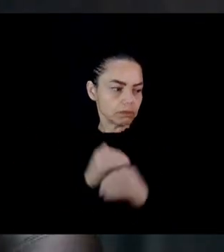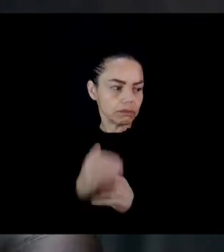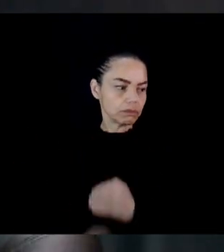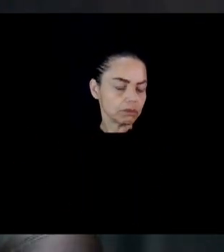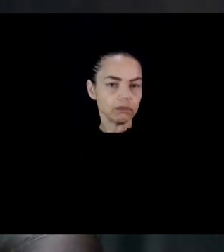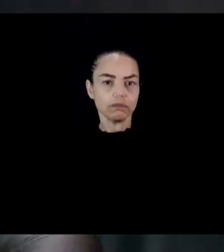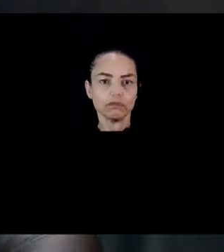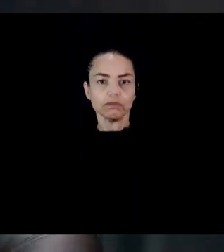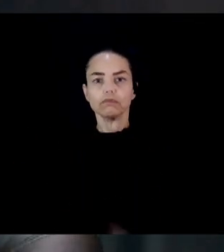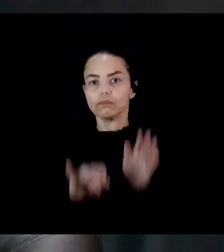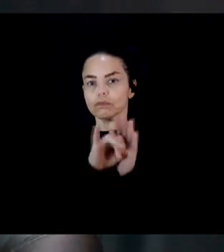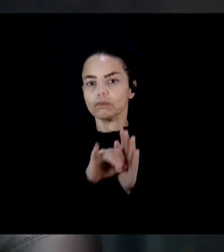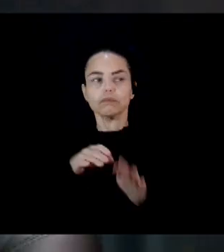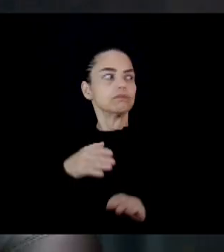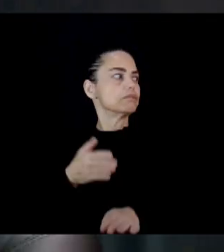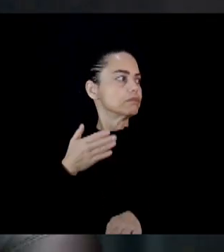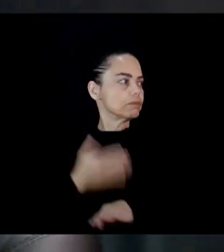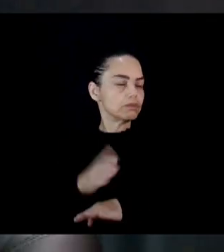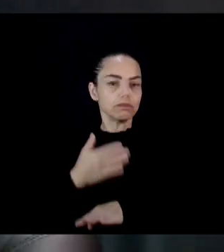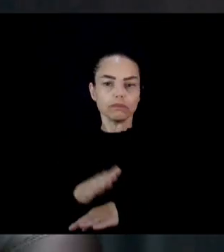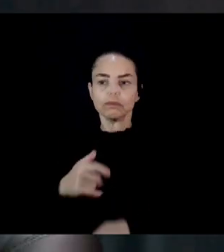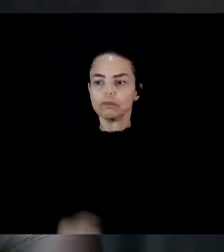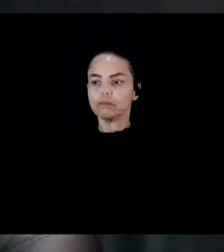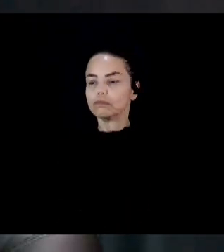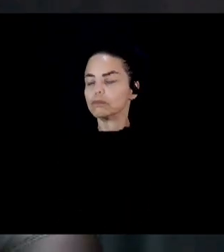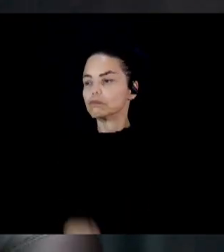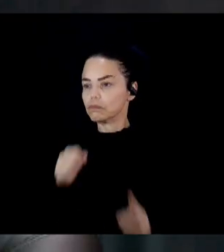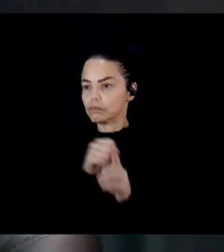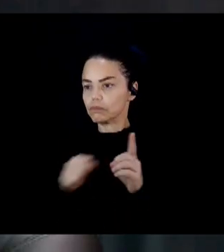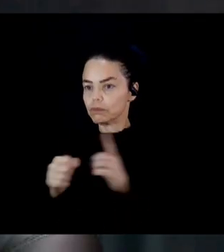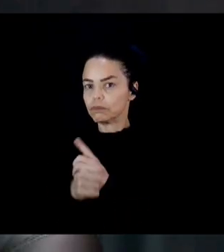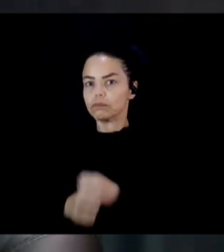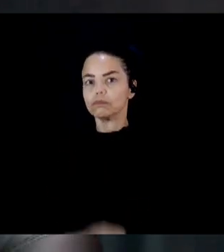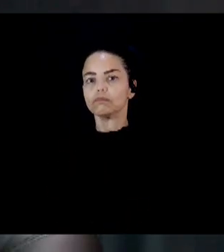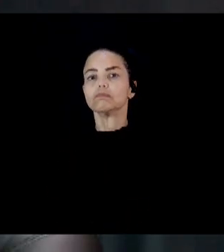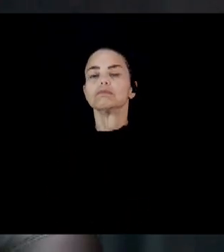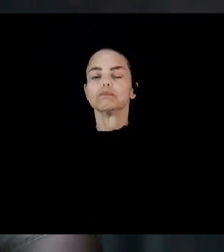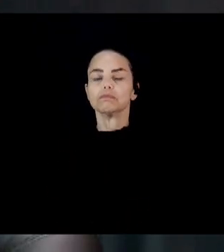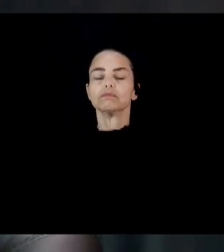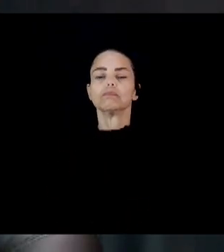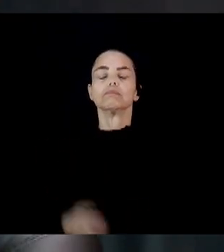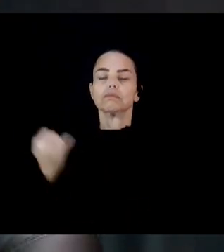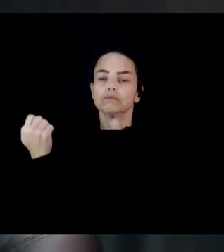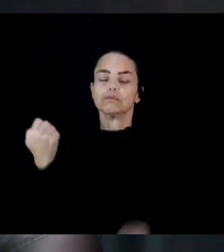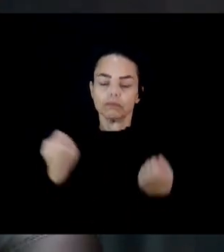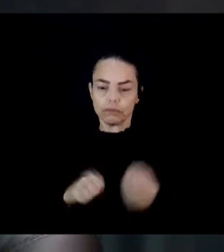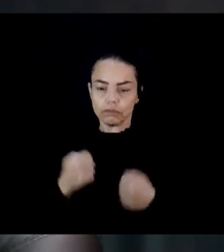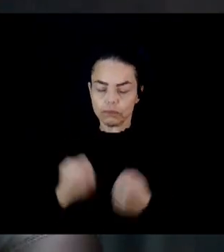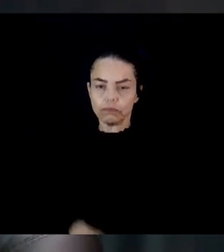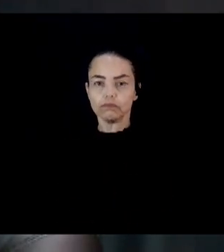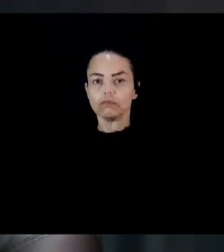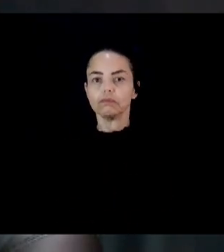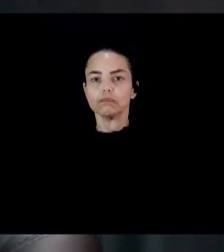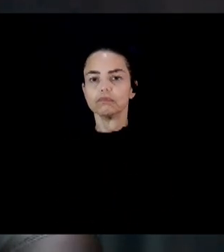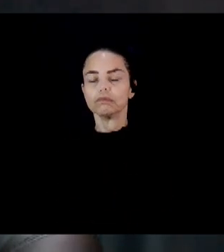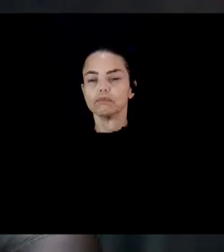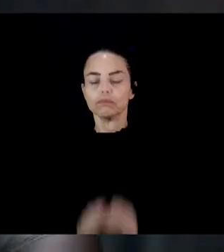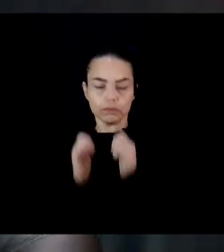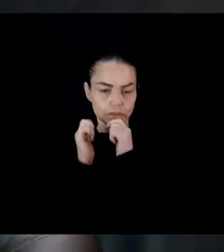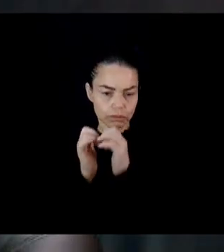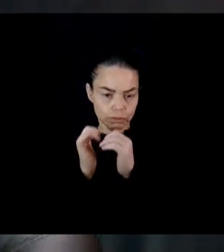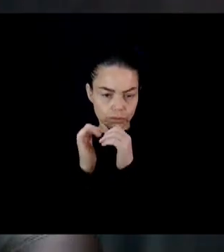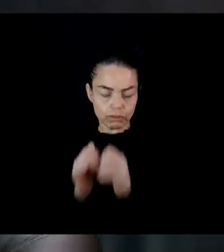identidade participando, né, estando em sociedade. Então, é extremamente necessário, tanto para o aspecto cognitivo, igual a Andresa